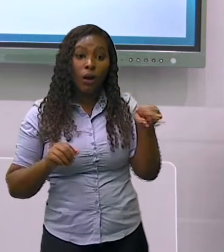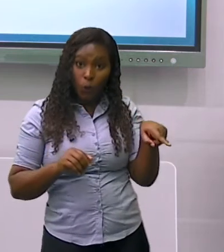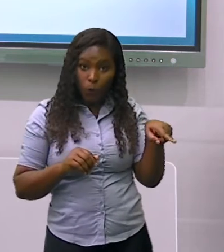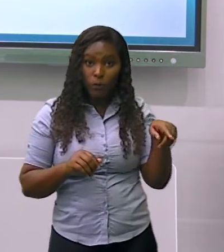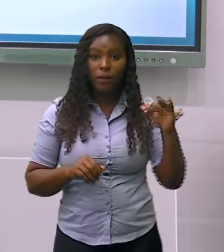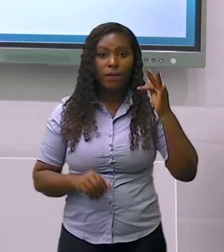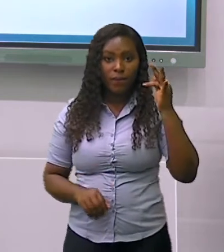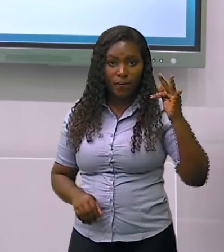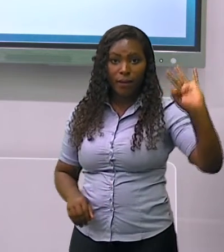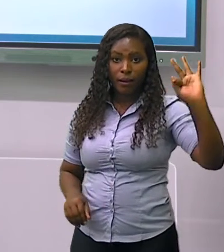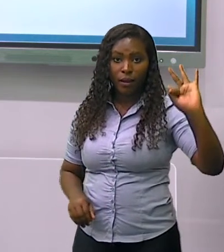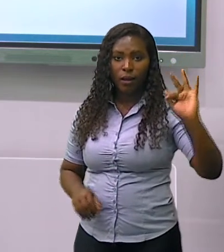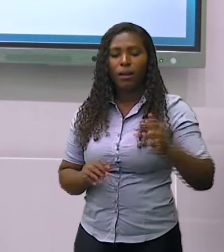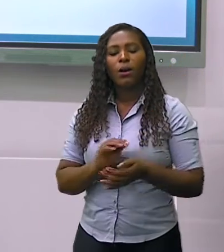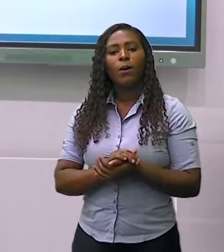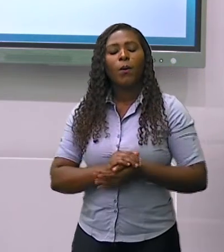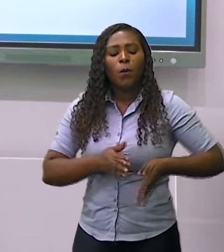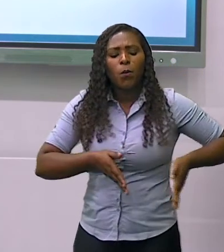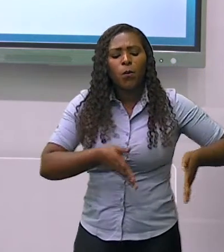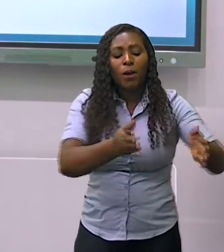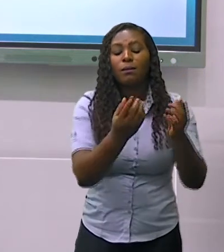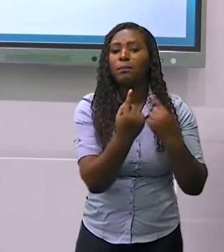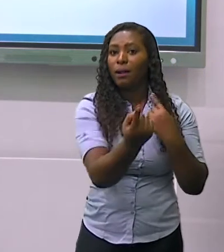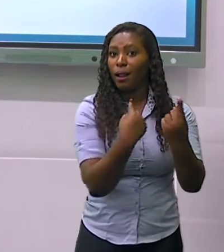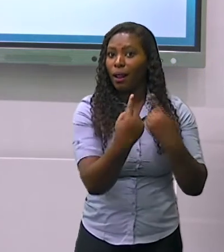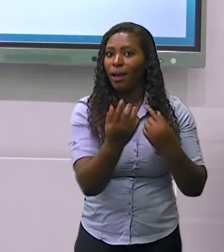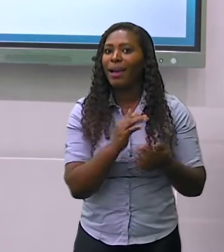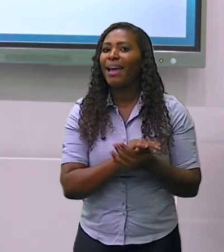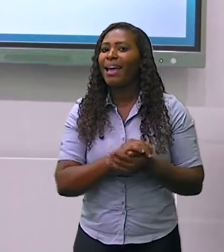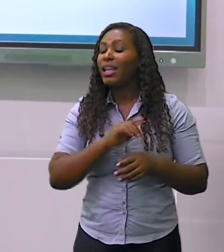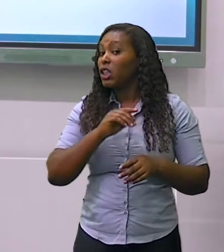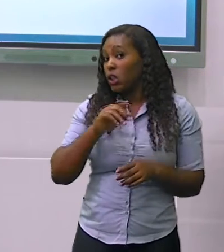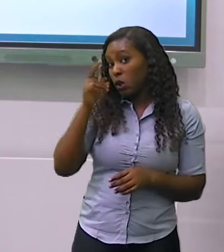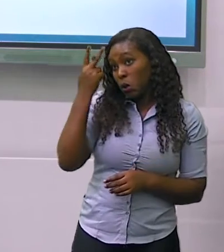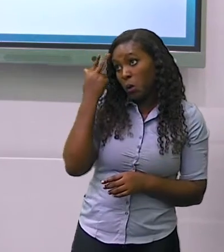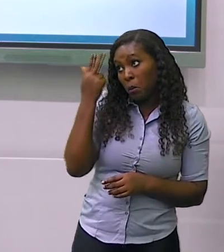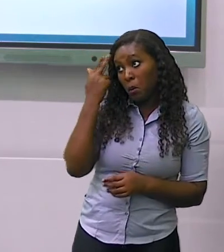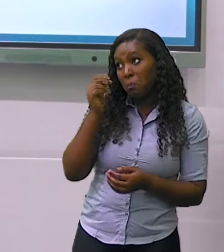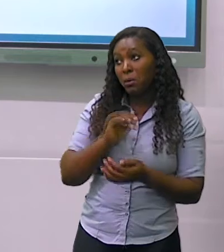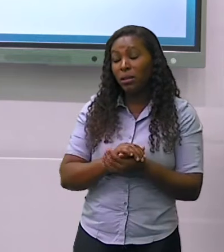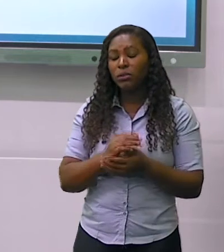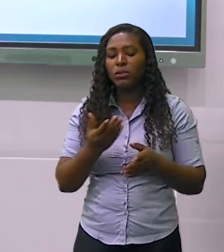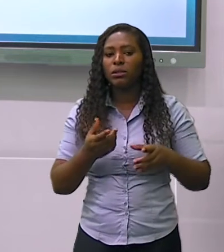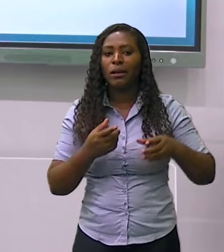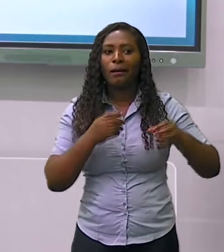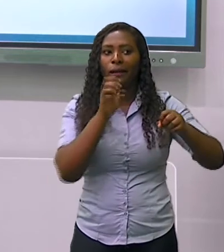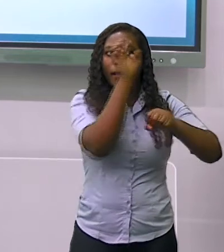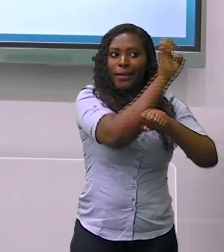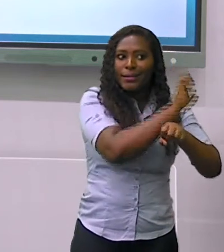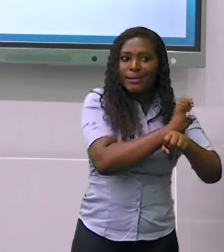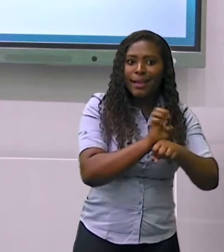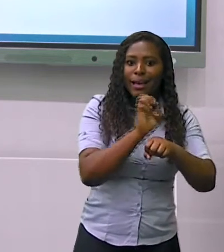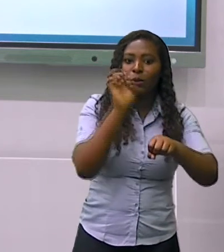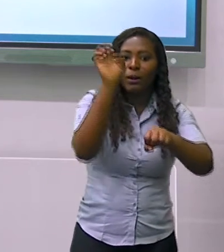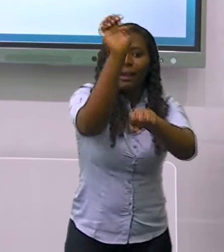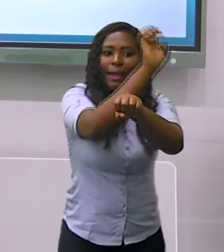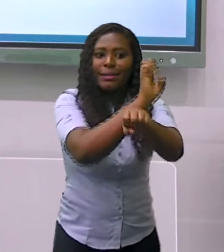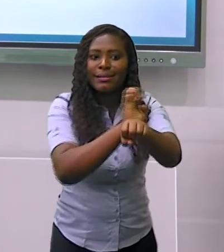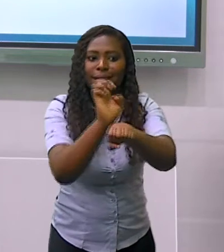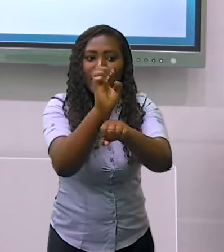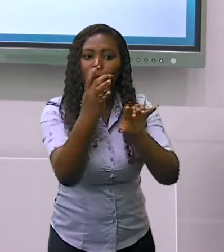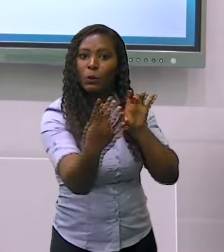rodovias federais interligam, geralmente, 2 ou mais estados do